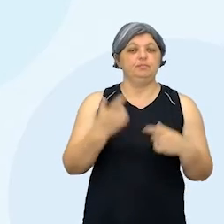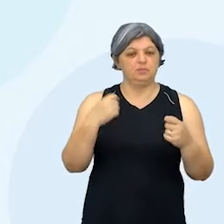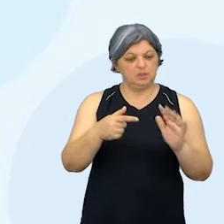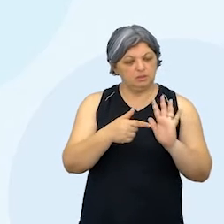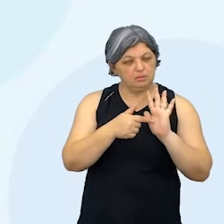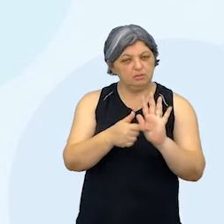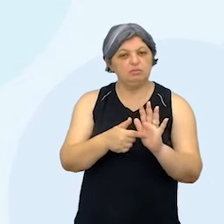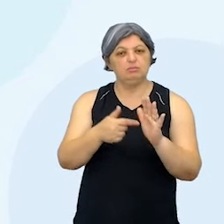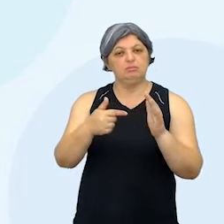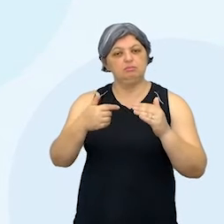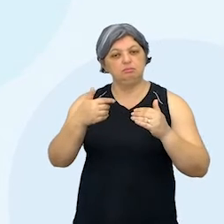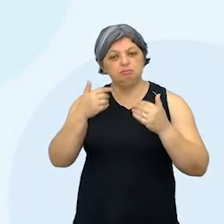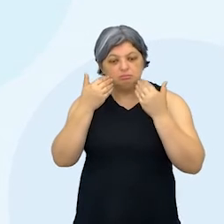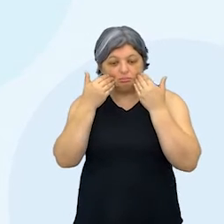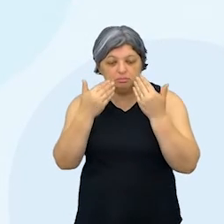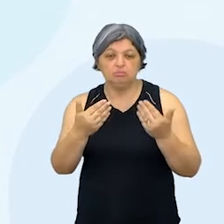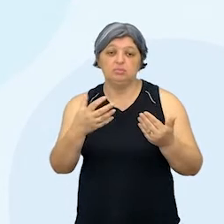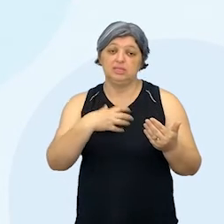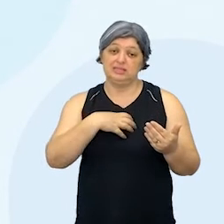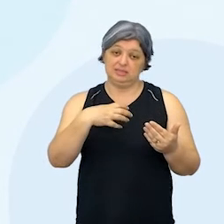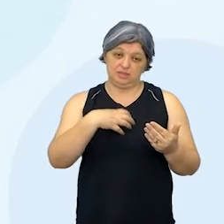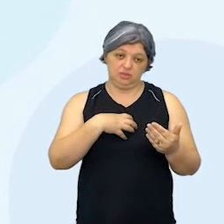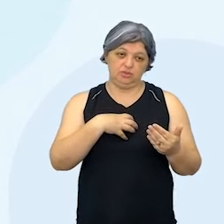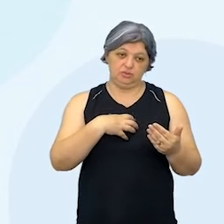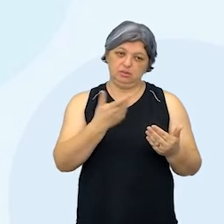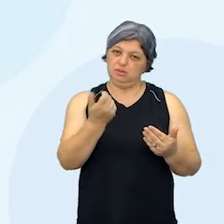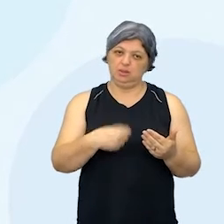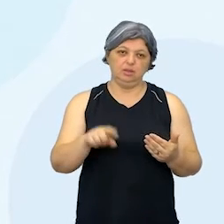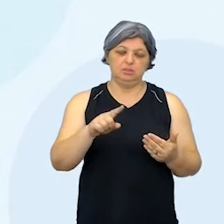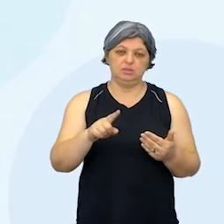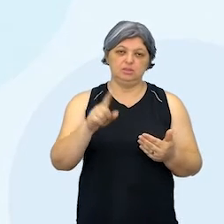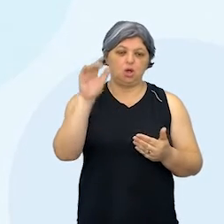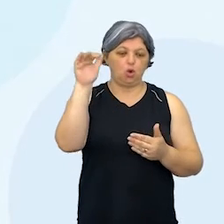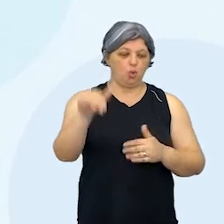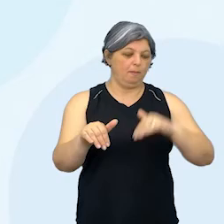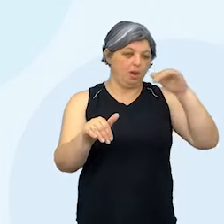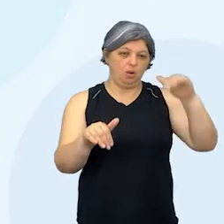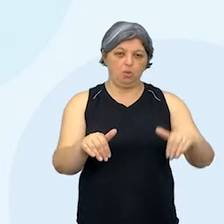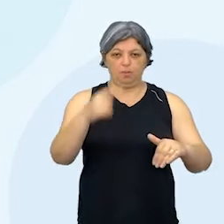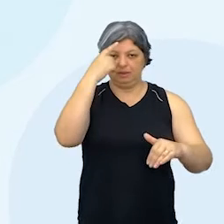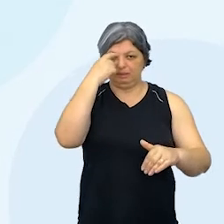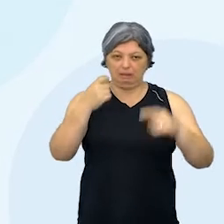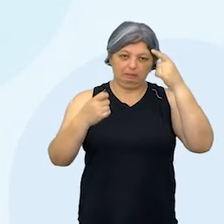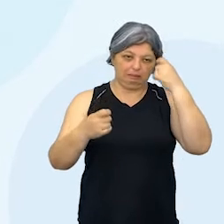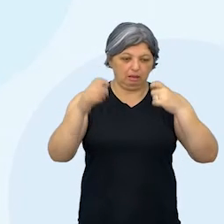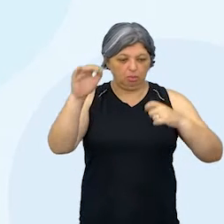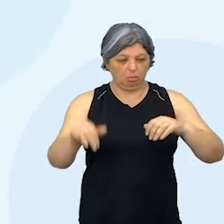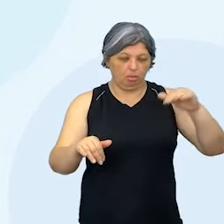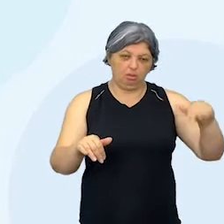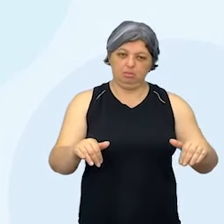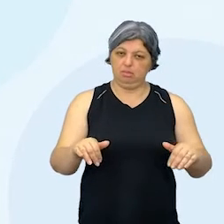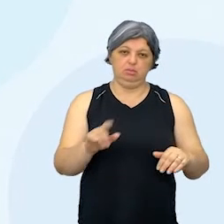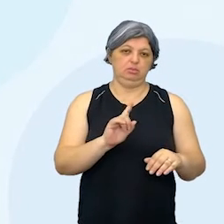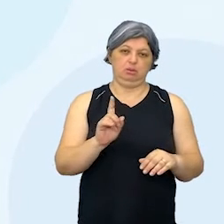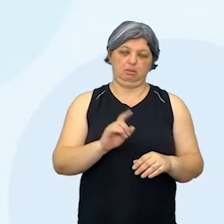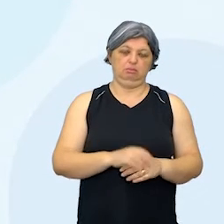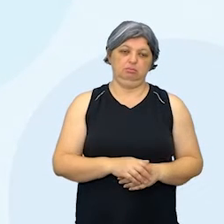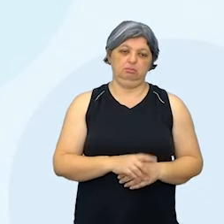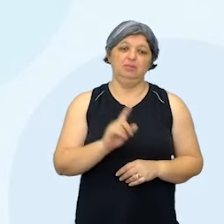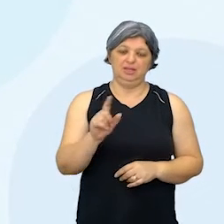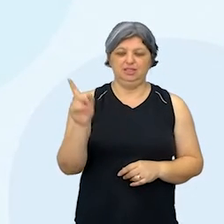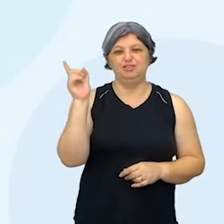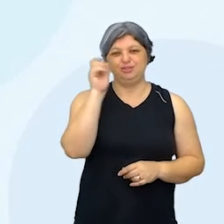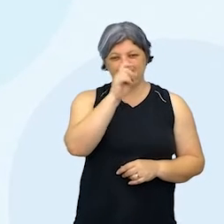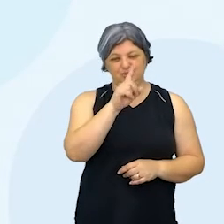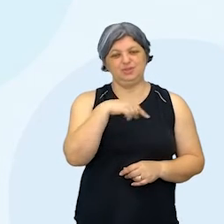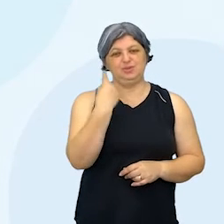estou sentindo não necessariamente precisa culpar a ideia do outro, né? Sim, e isso é difícil até para